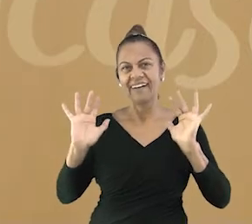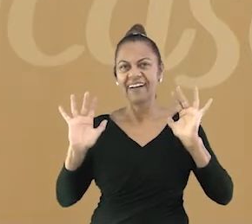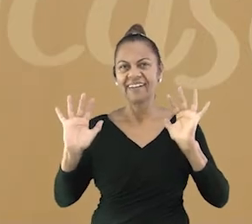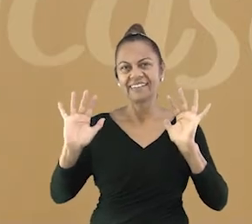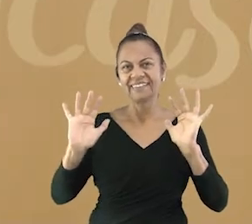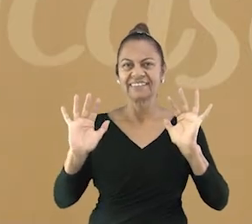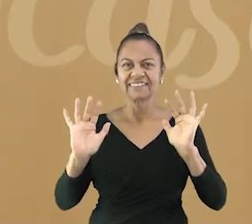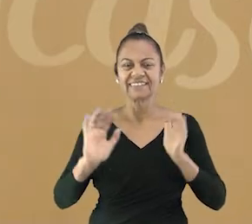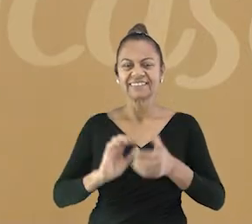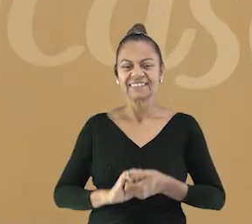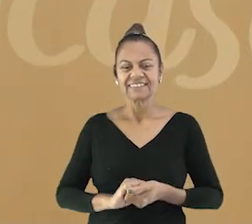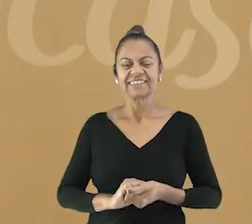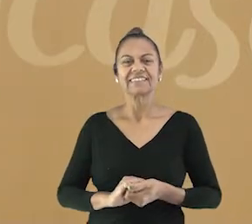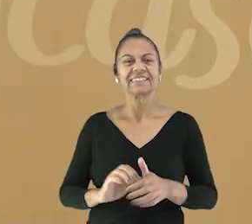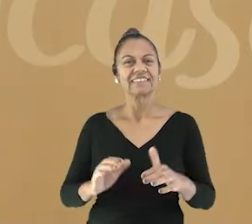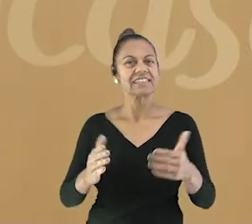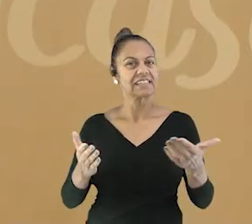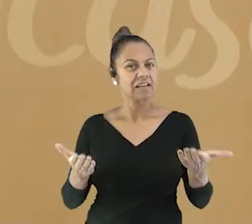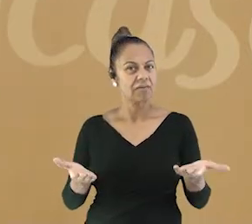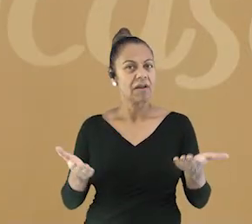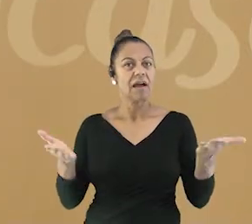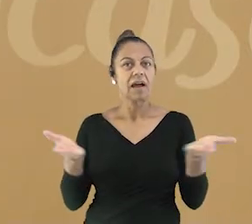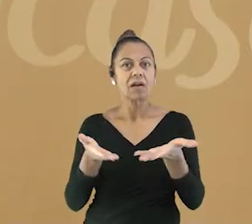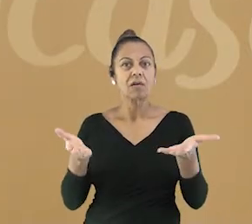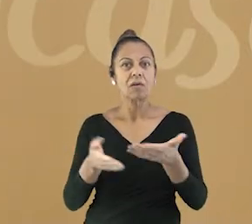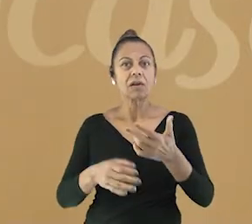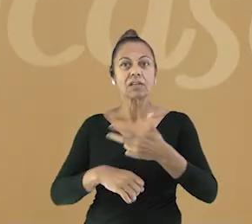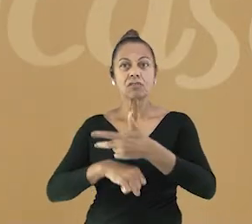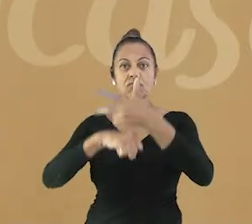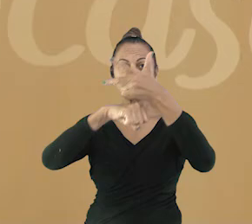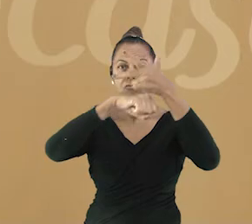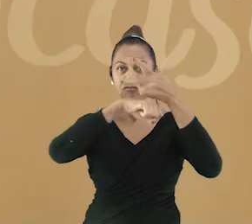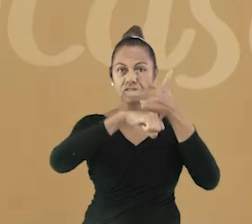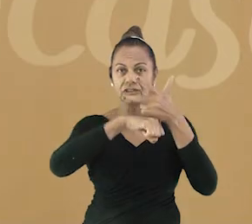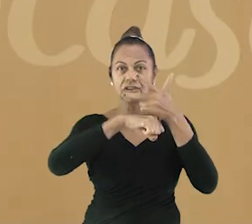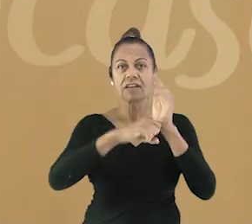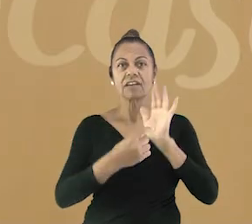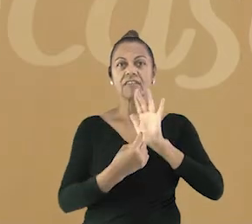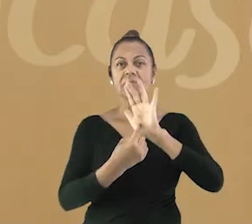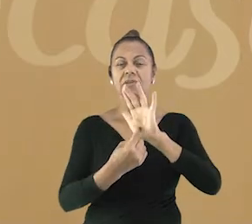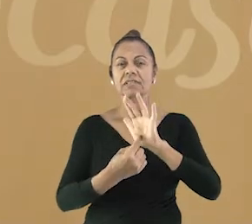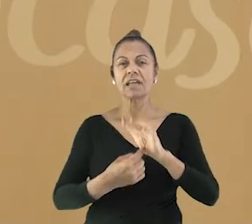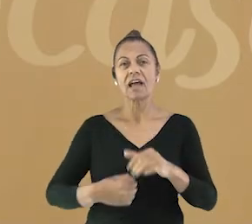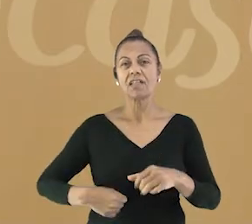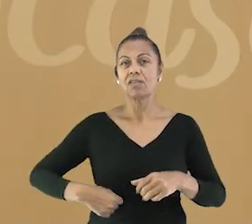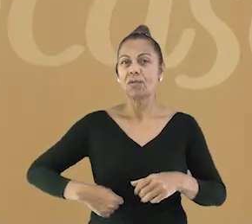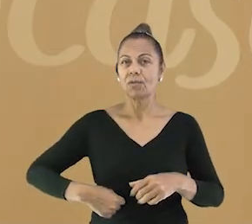de carroça para a igreja ou em uma procissão a pé mesmo, com os noivos na frente.